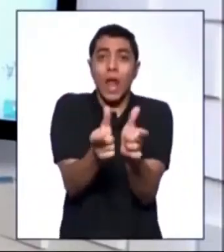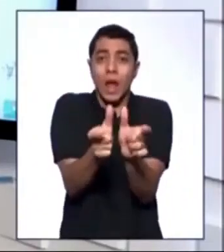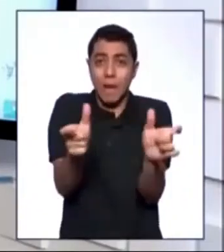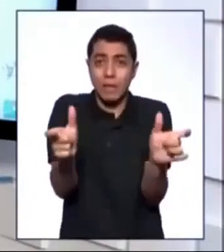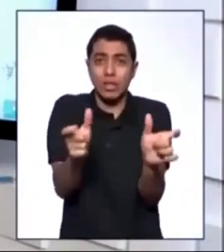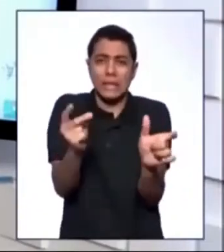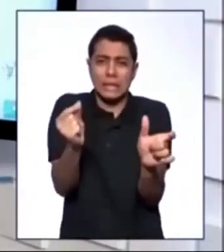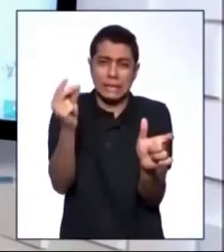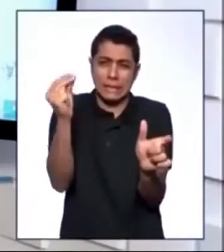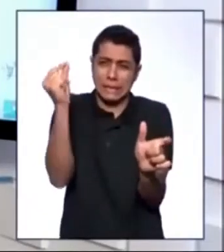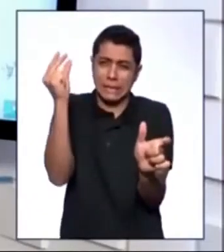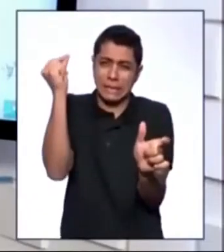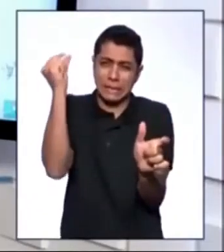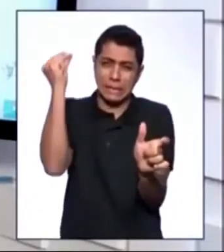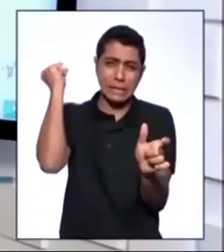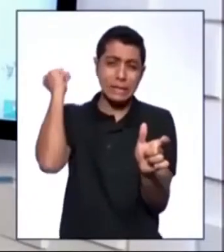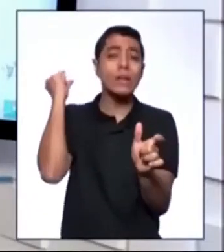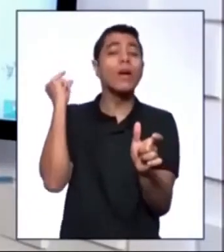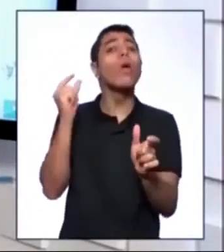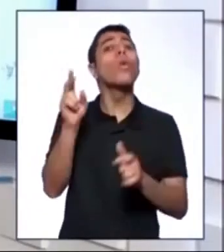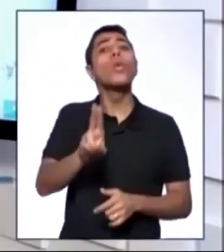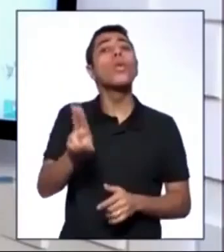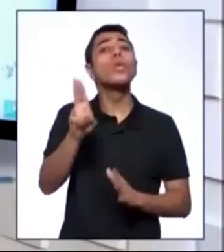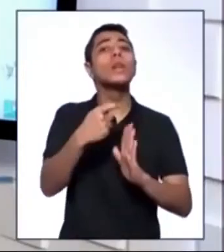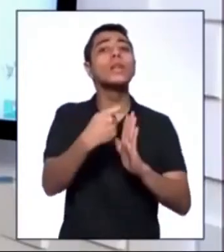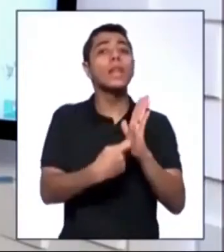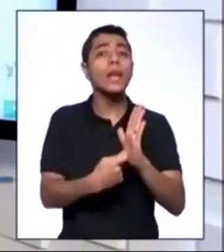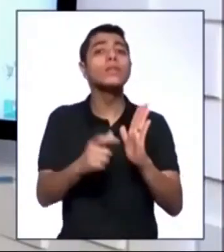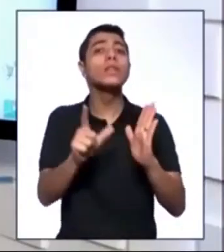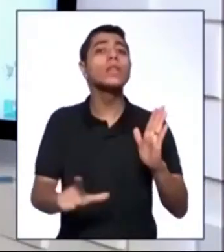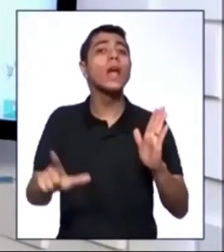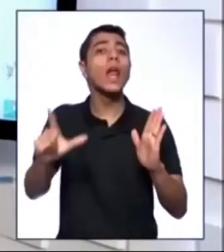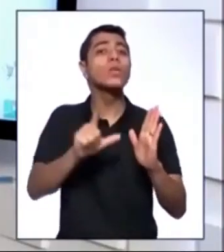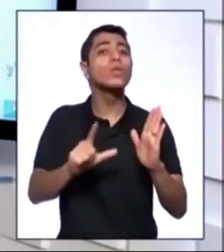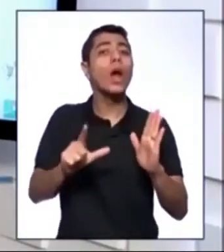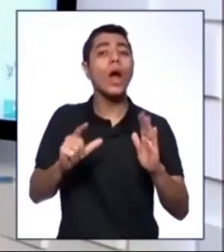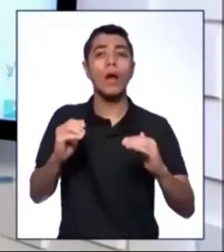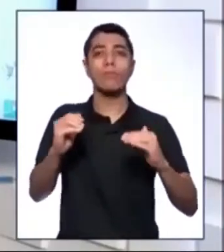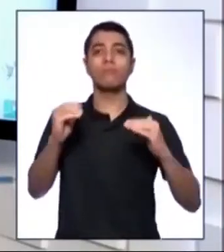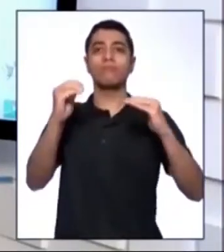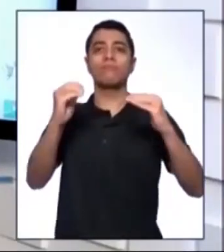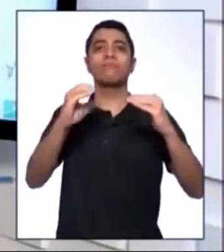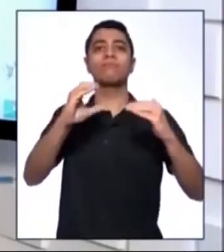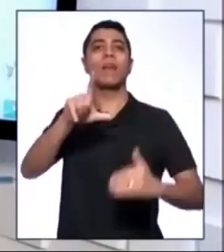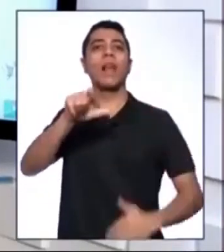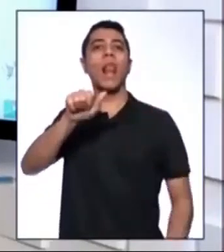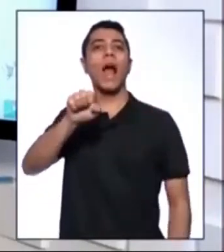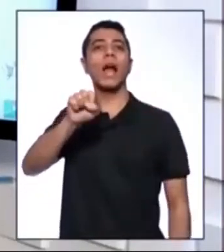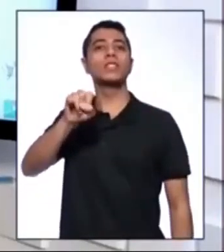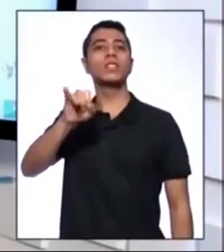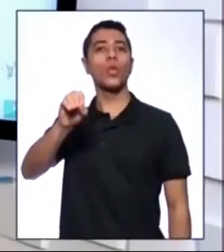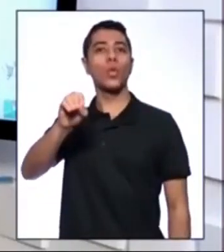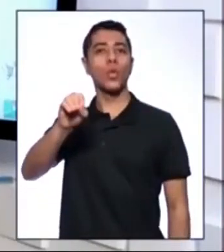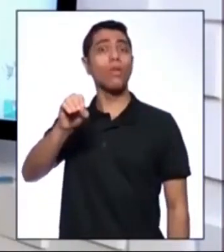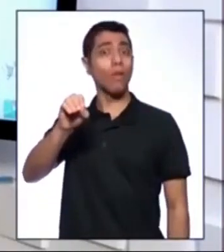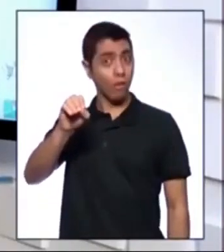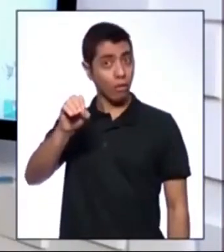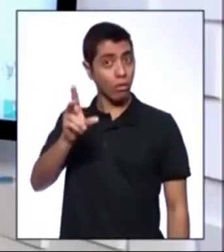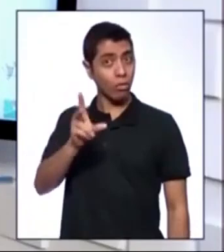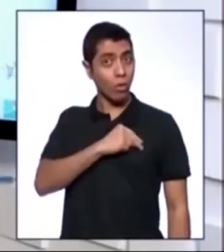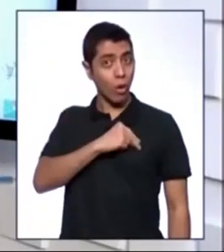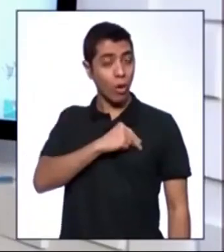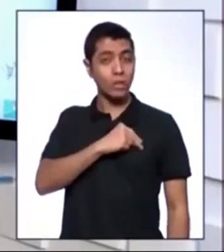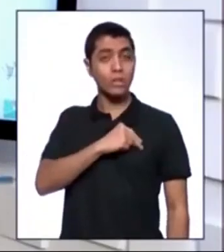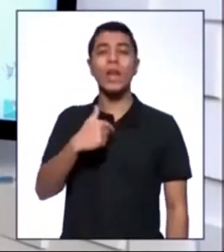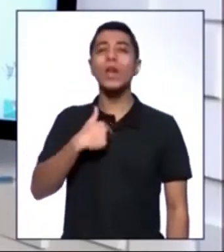textos literários clássicos como exemplos. Nossa, eu que tenho algumas gramáticas guardadas, porque